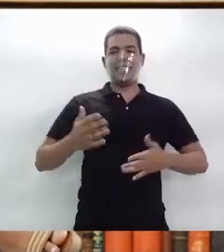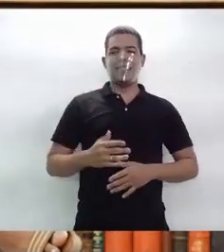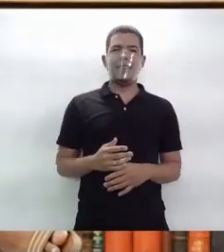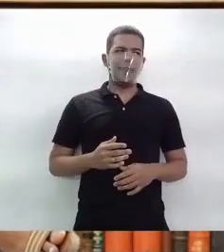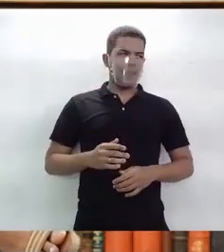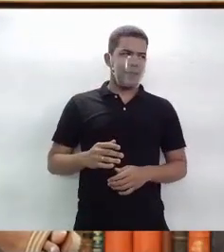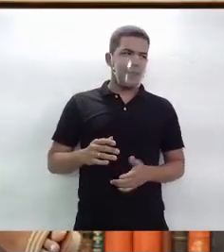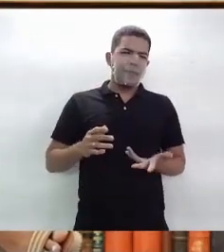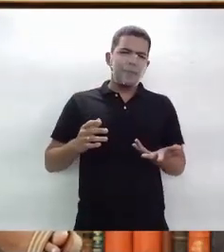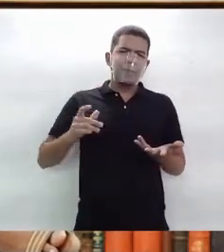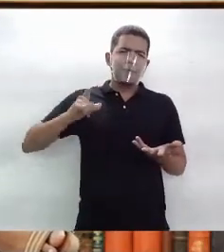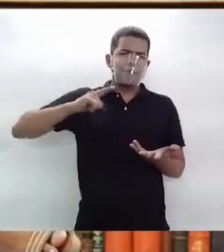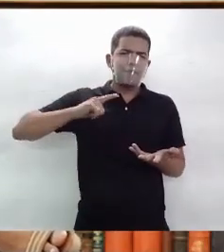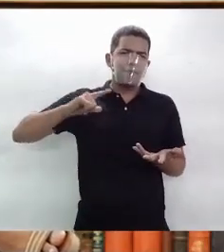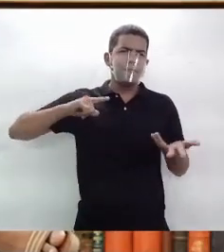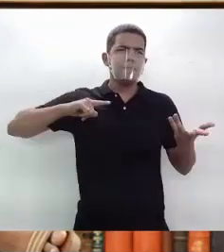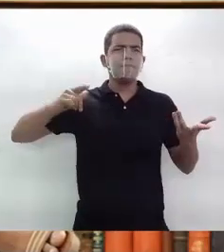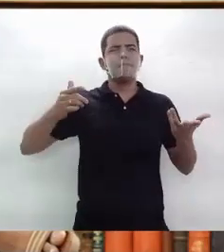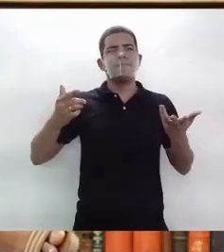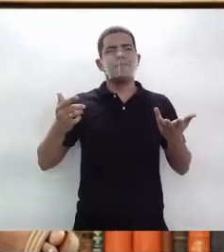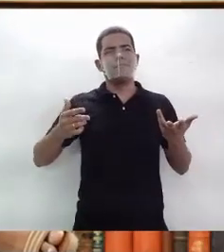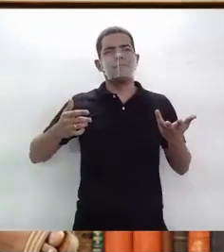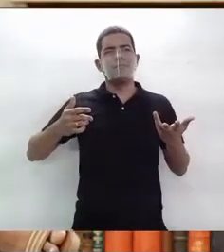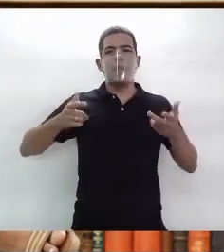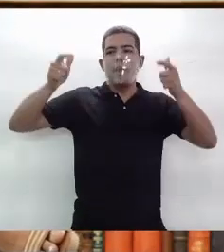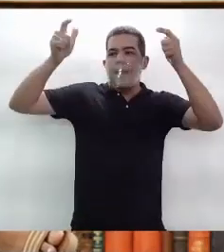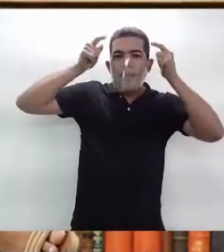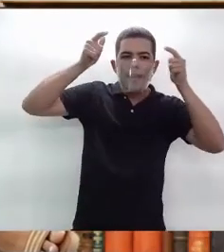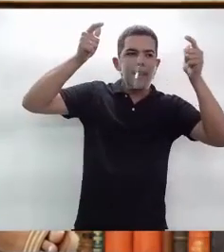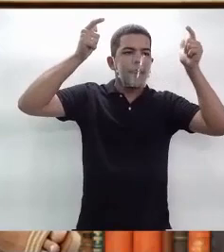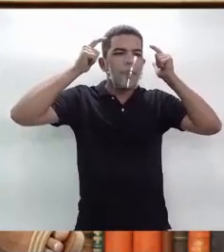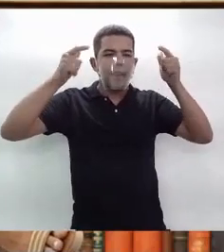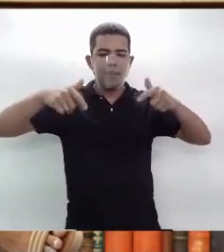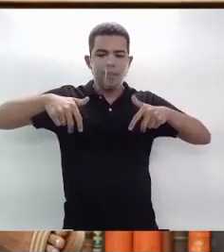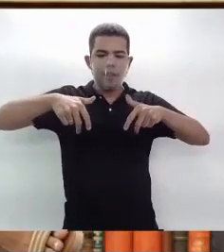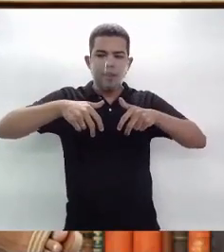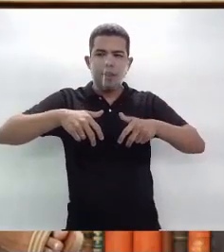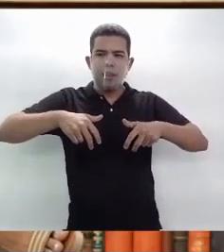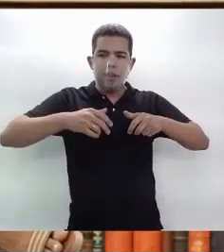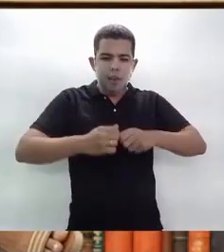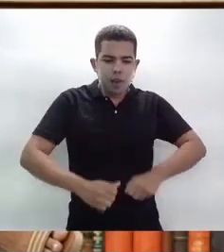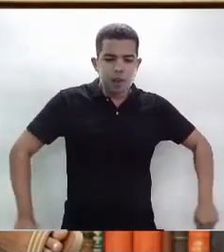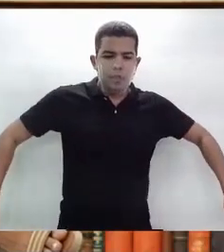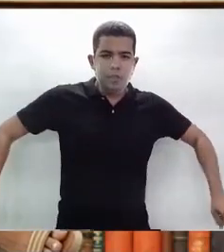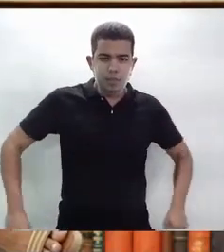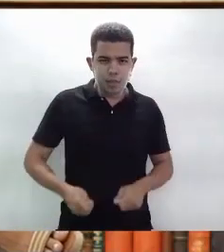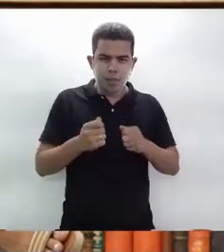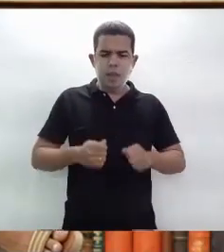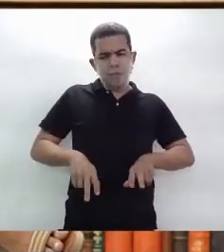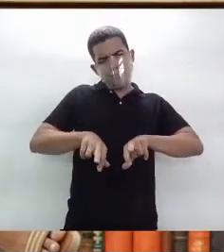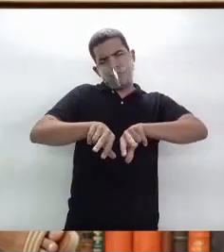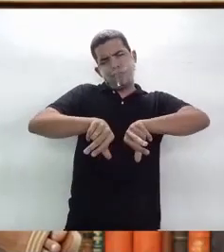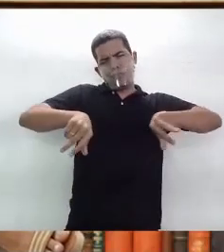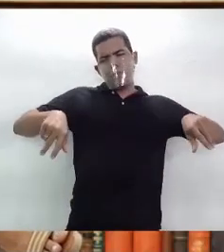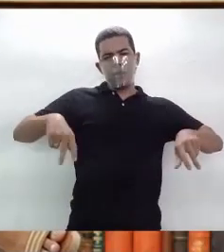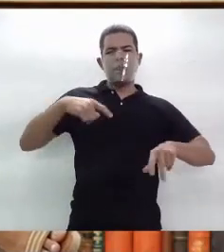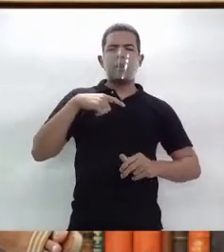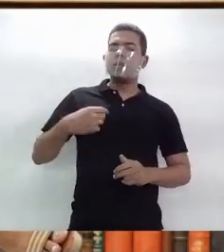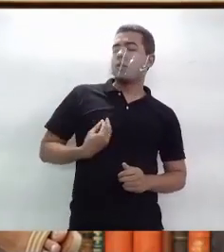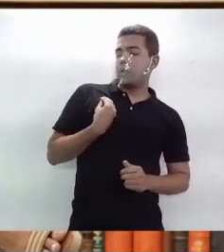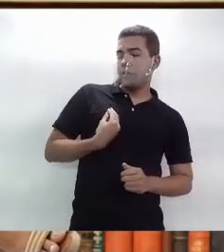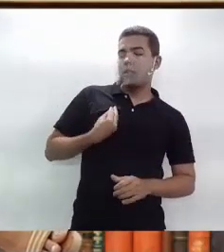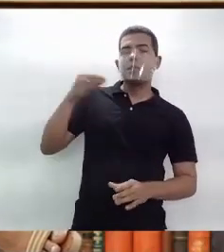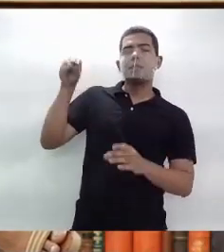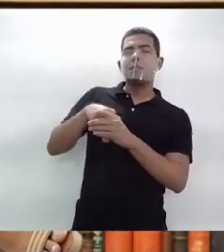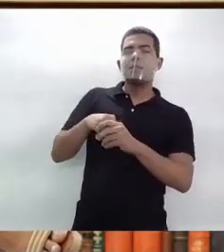Tem os bacamarteiros, tem rei e rainha de ciranda, tem momentos que são vivenciados